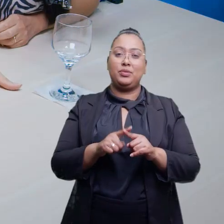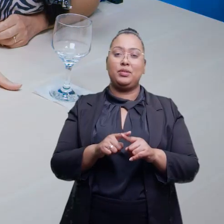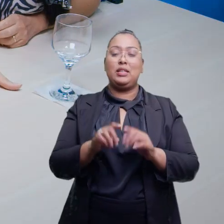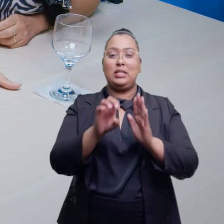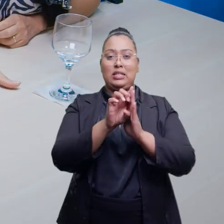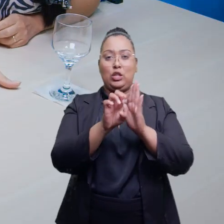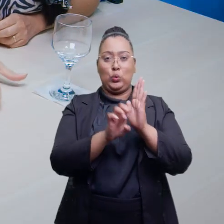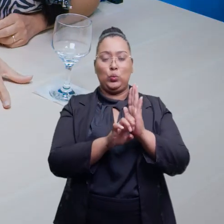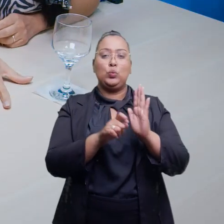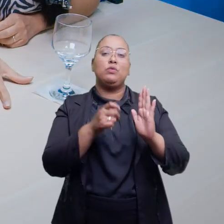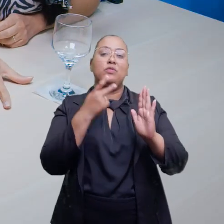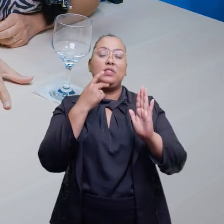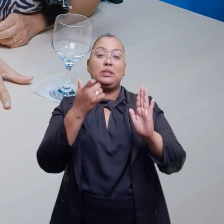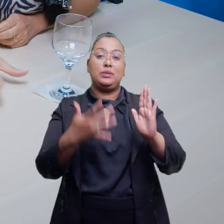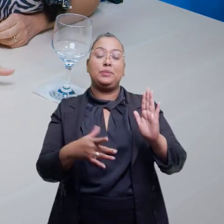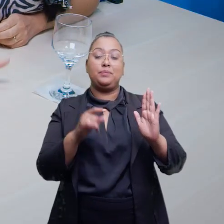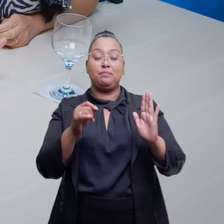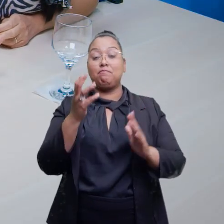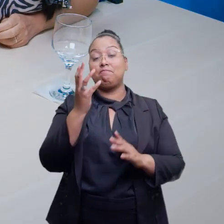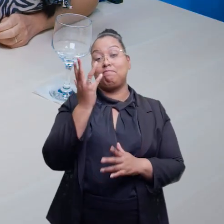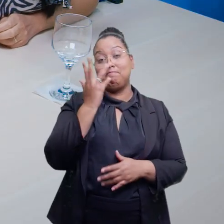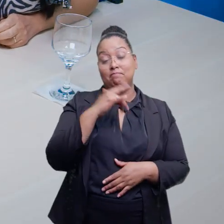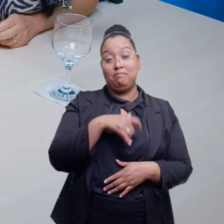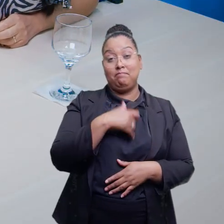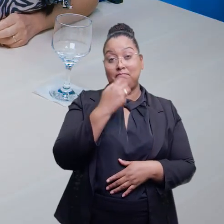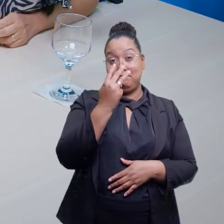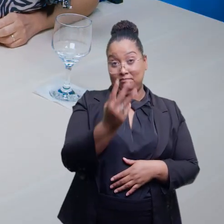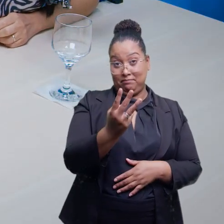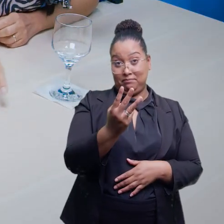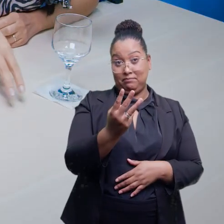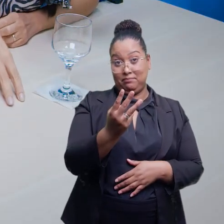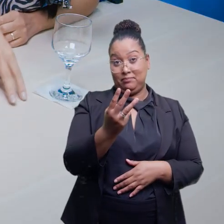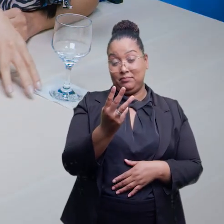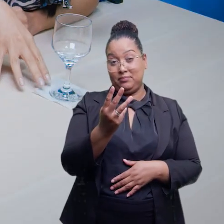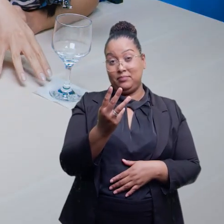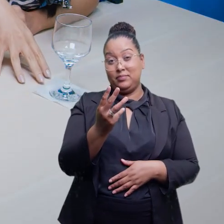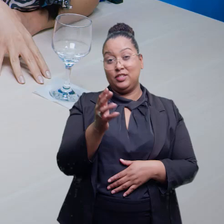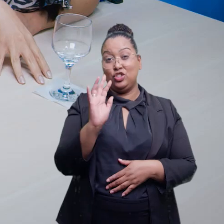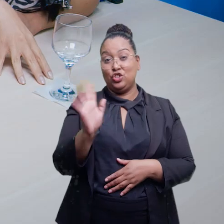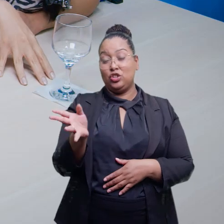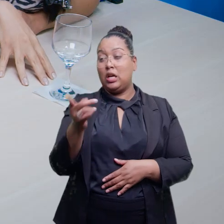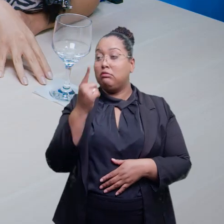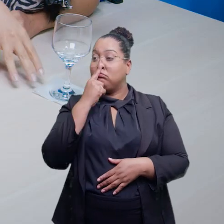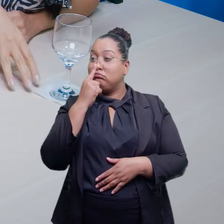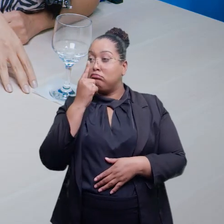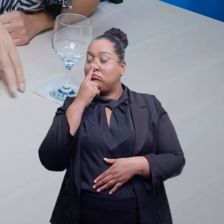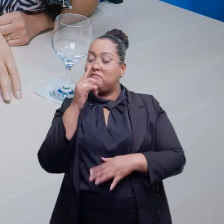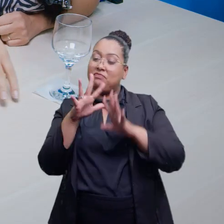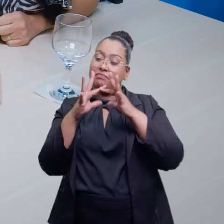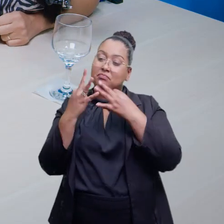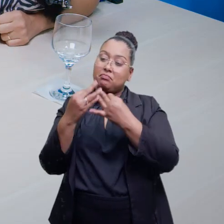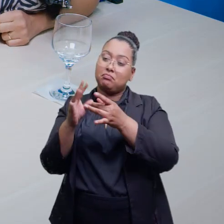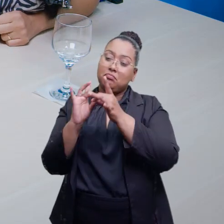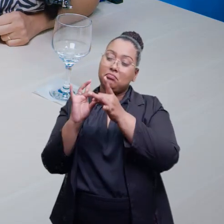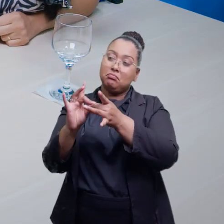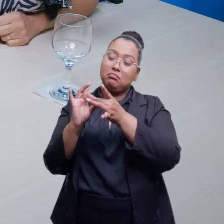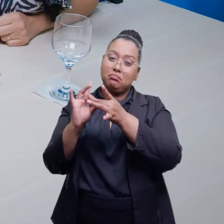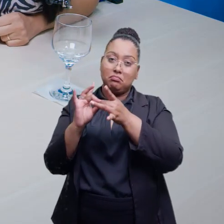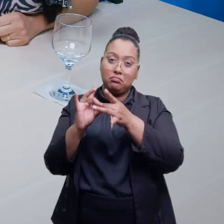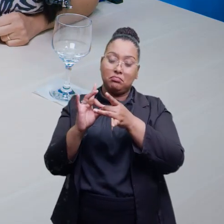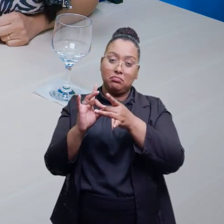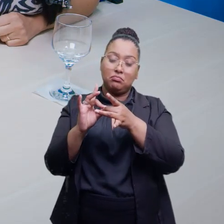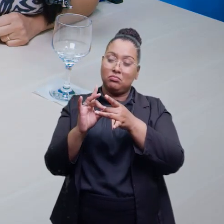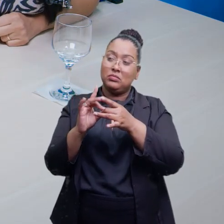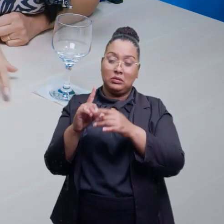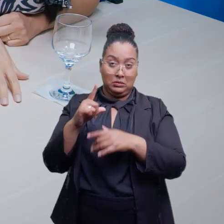legal lá no Estatuto que ele fala que crianças acima de 3 anos, quando já tem um vínculo afetivo com aquela família com que ela está vivendo,